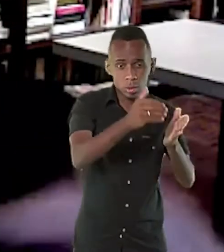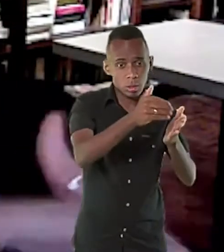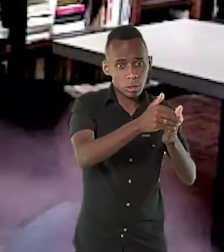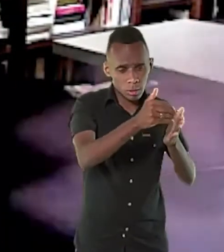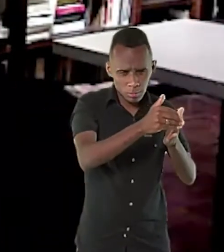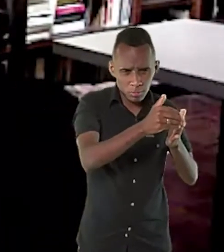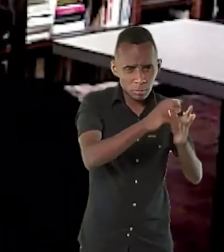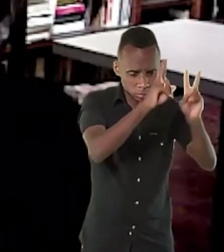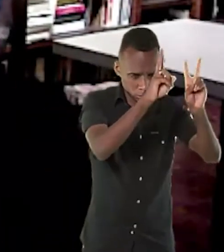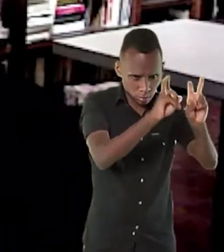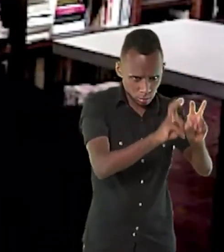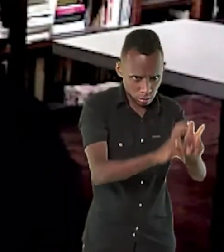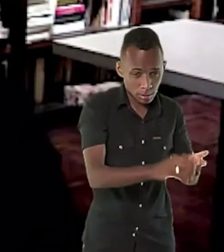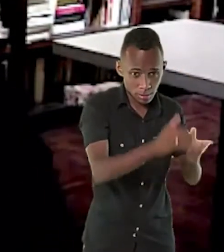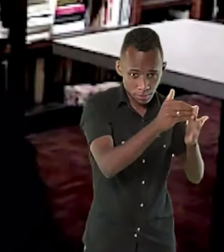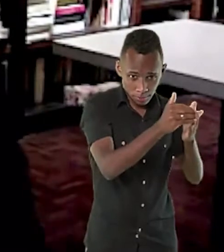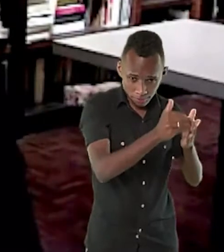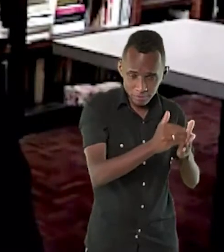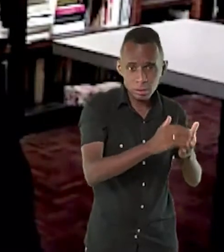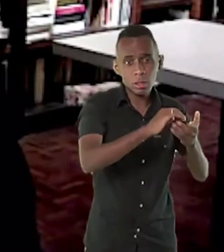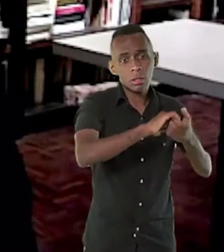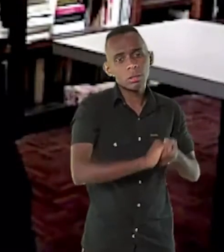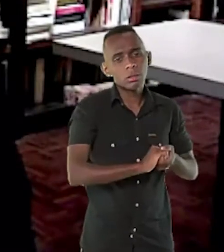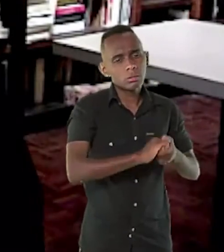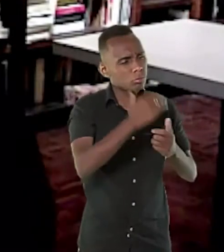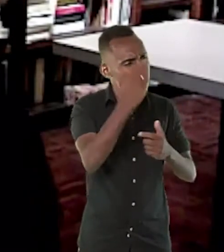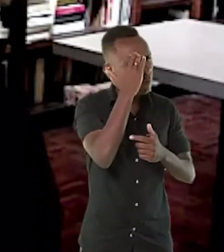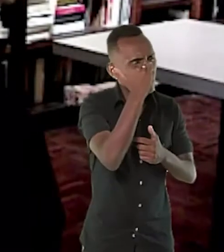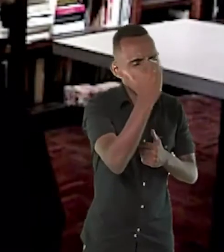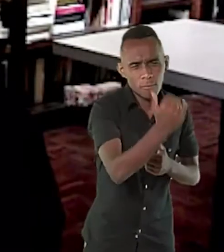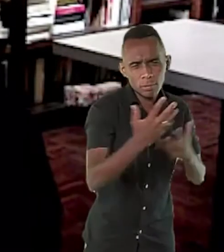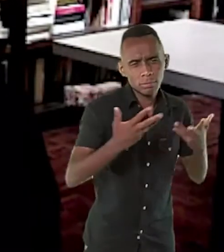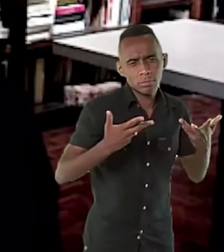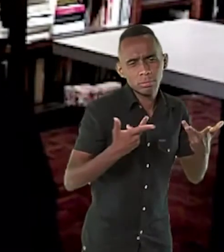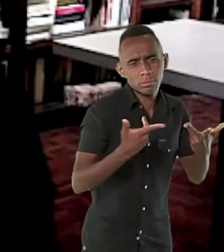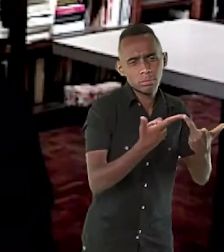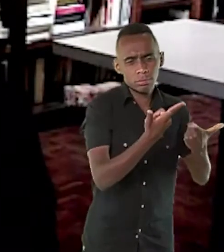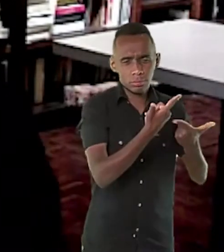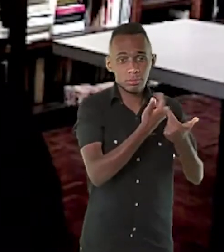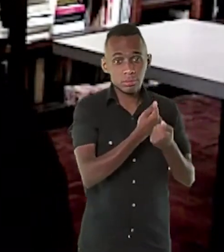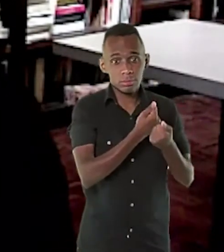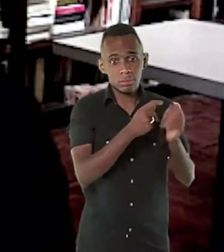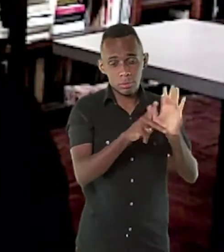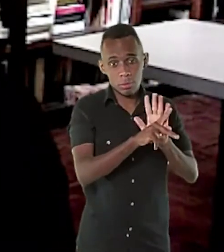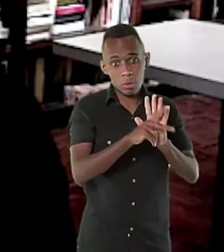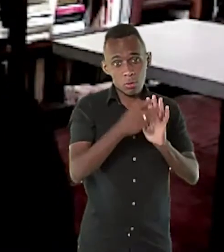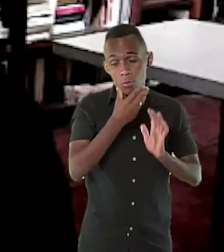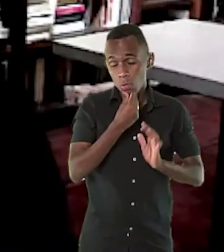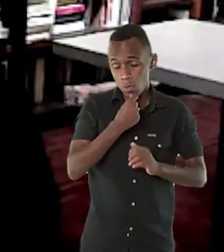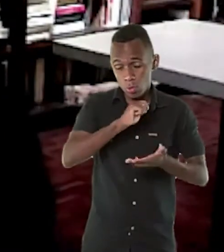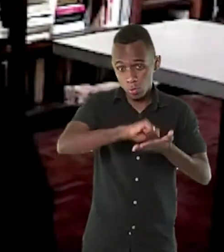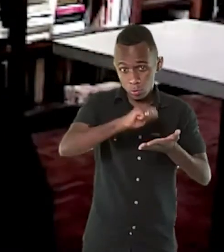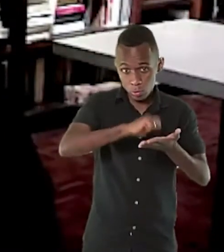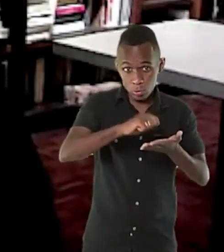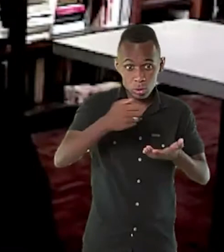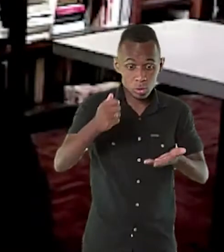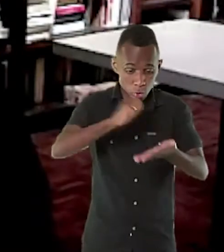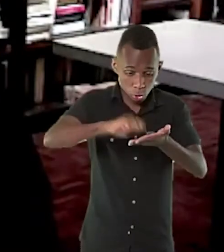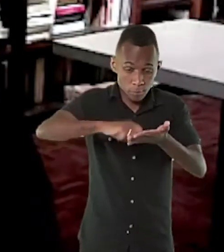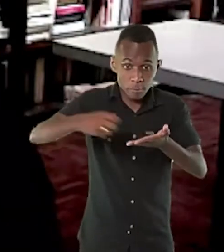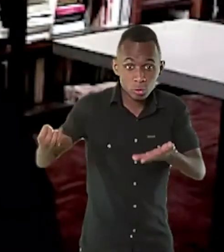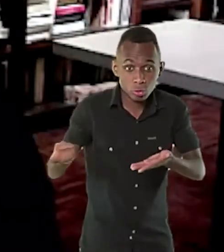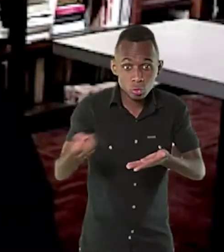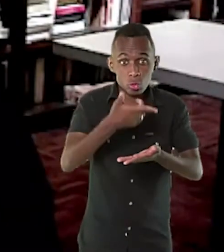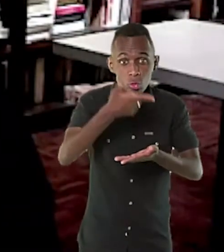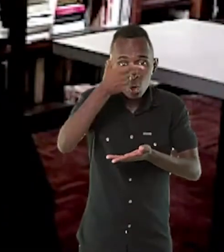às Armas, que é um dos maiores sucessos, um dos primeiros sucessos dele. Ele fala, reescrevi o